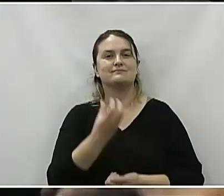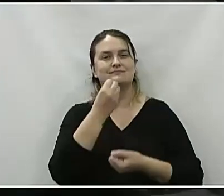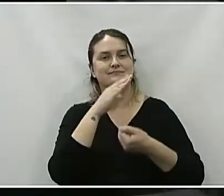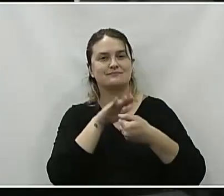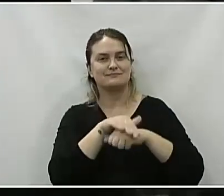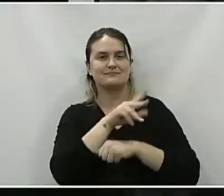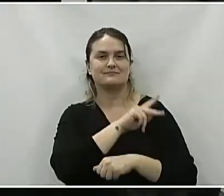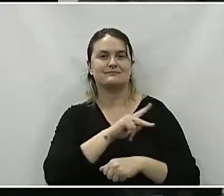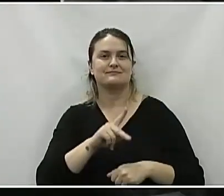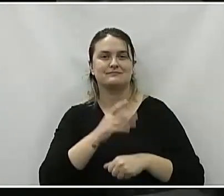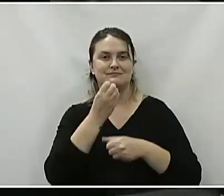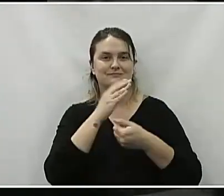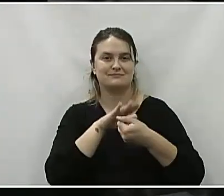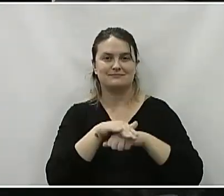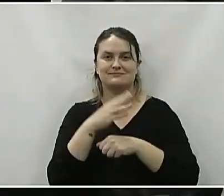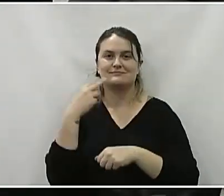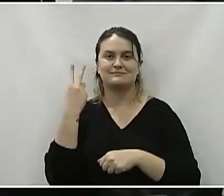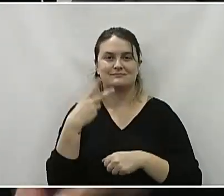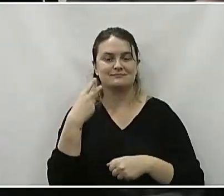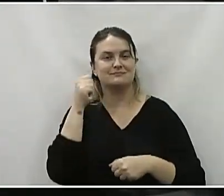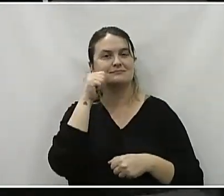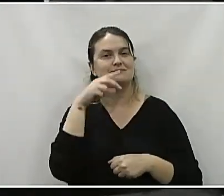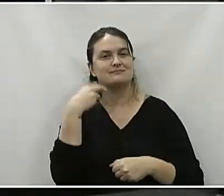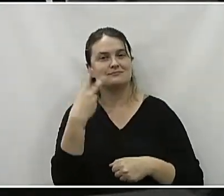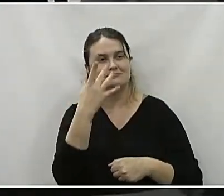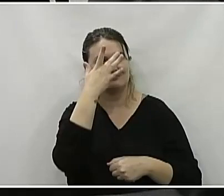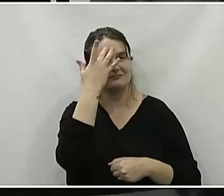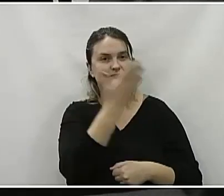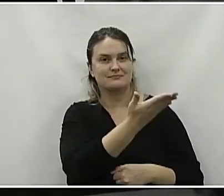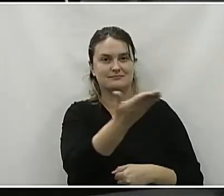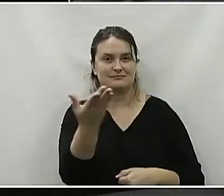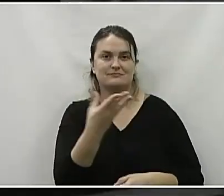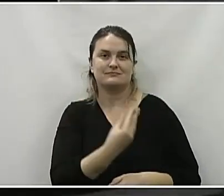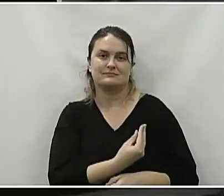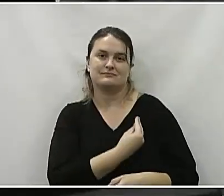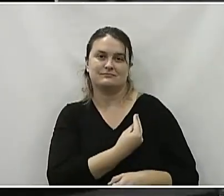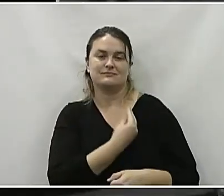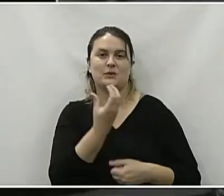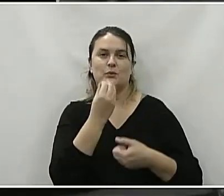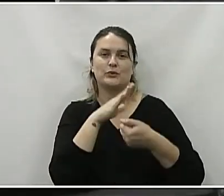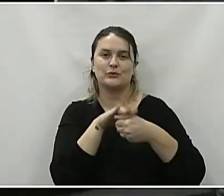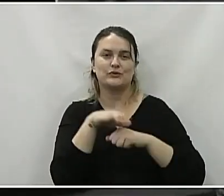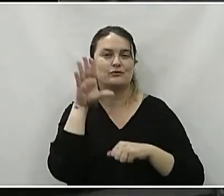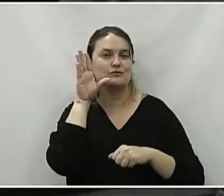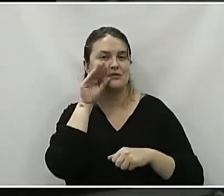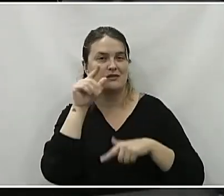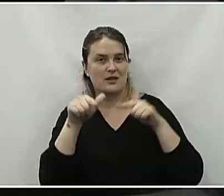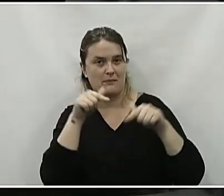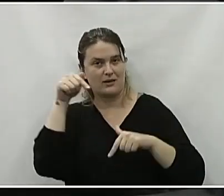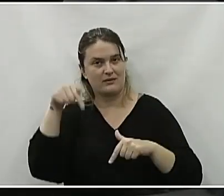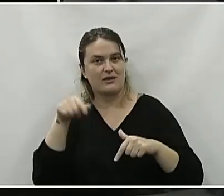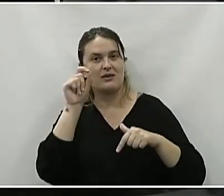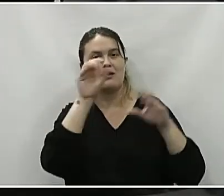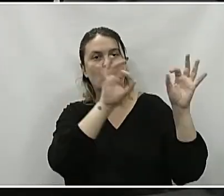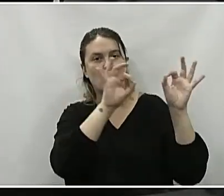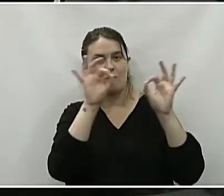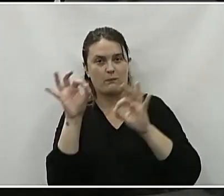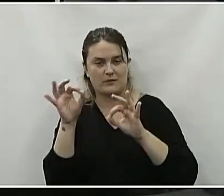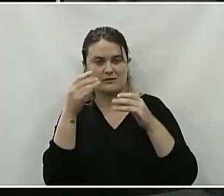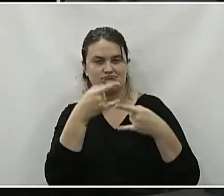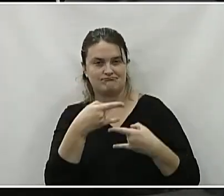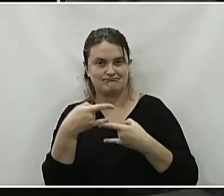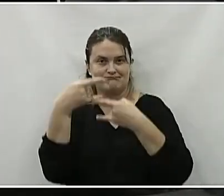Boa noite, presidente. Boa noite, senhores vereadores, vereadoras, público presente. Boa noite aos funcionários dessa Casa de Lei e quem nos acompanha de